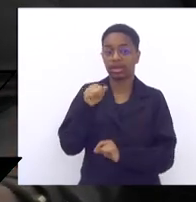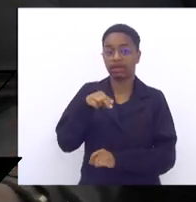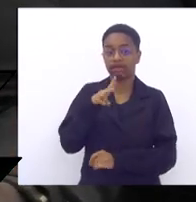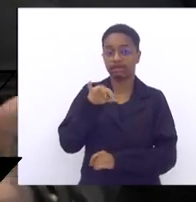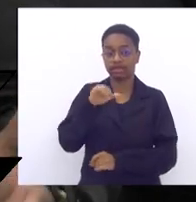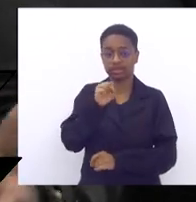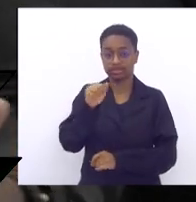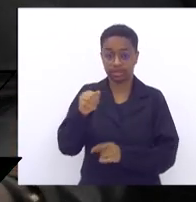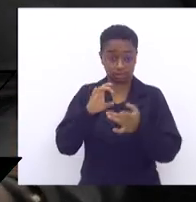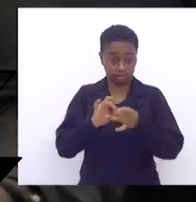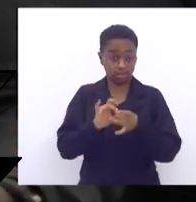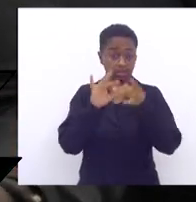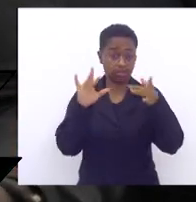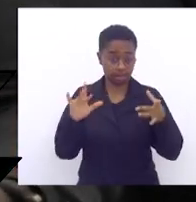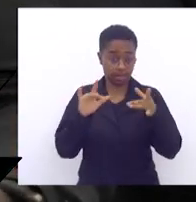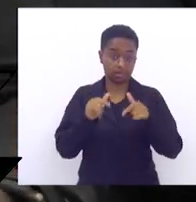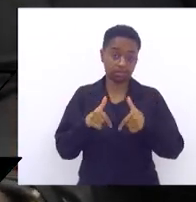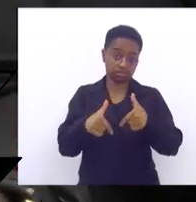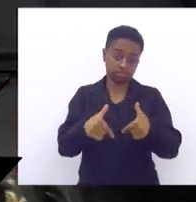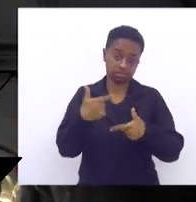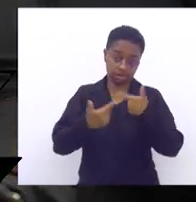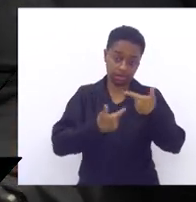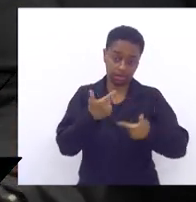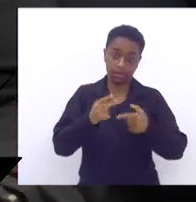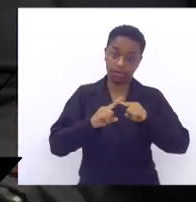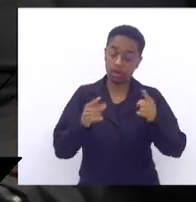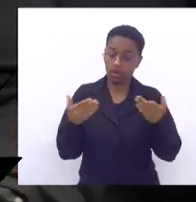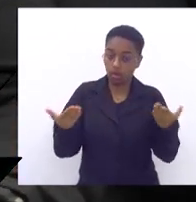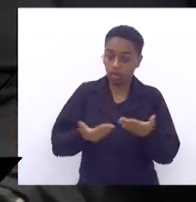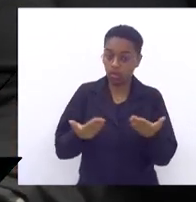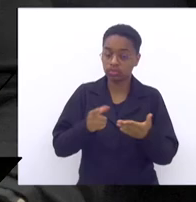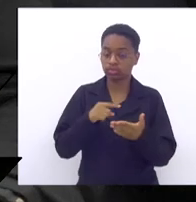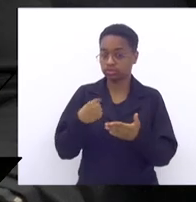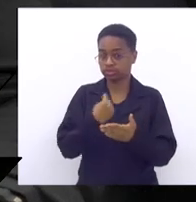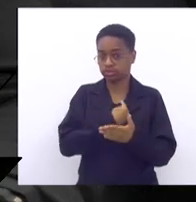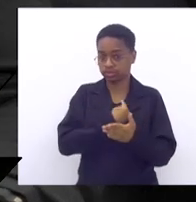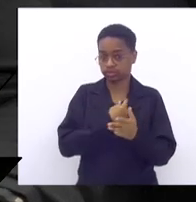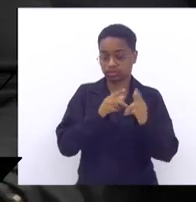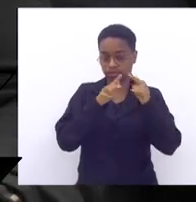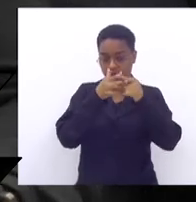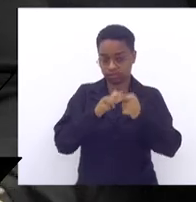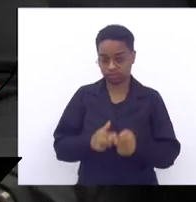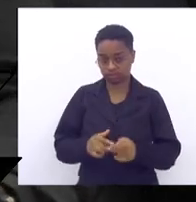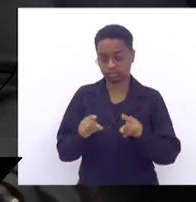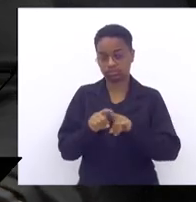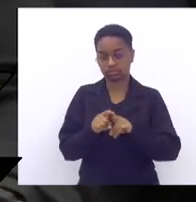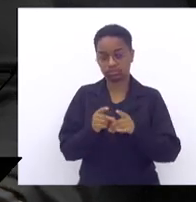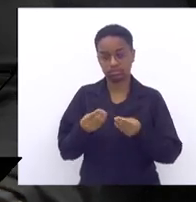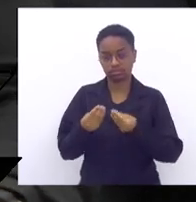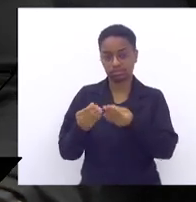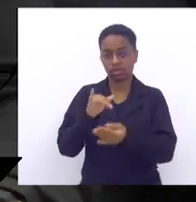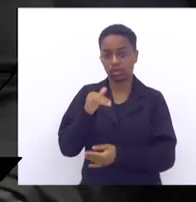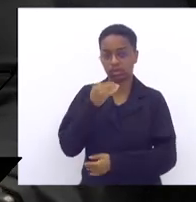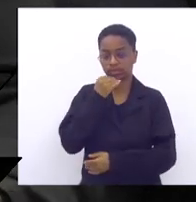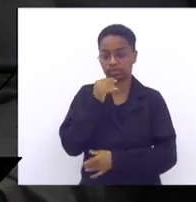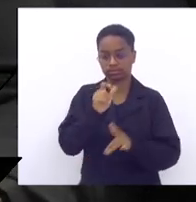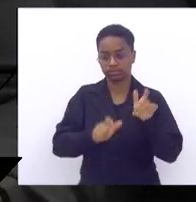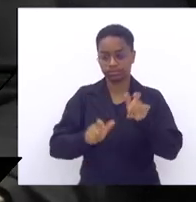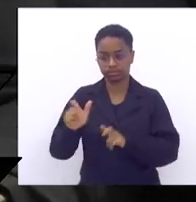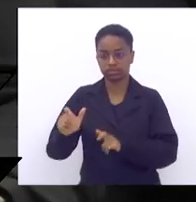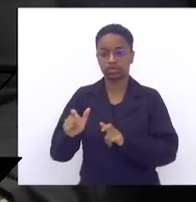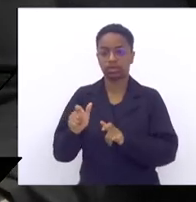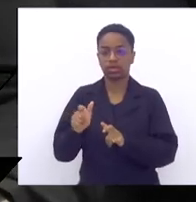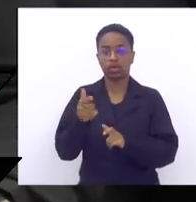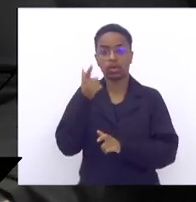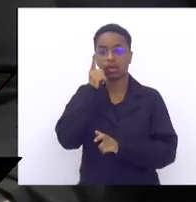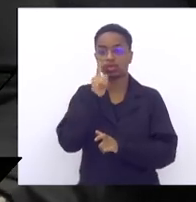autoriza o bronzeamento artificial. Então, hoje, além da gente estar reparando, nós estamos dando uma oportunidade a essas pessoas levarem o alimento